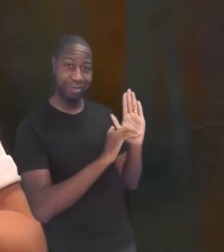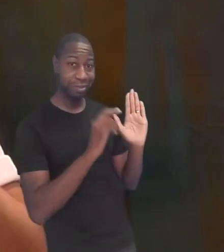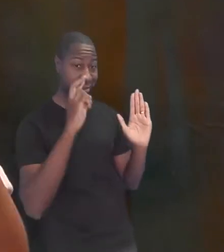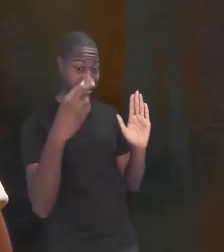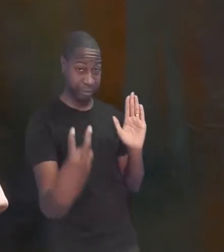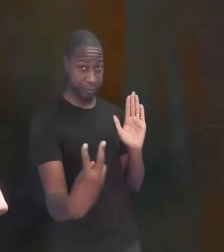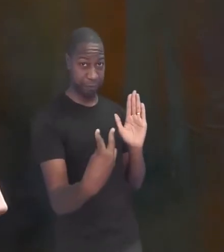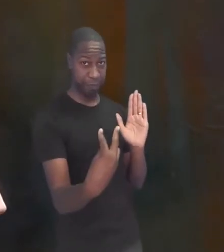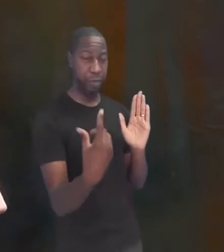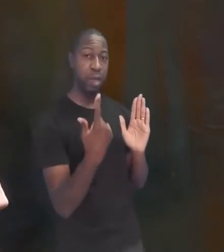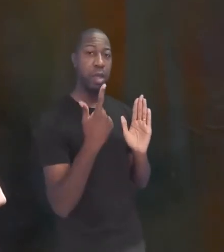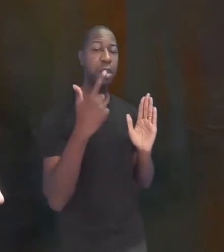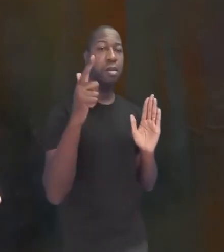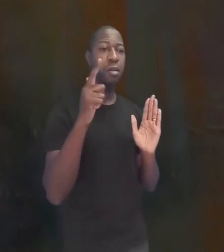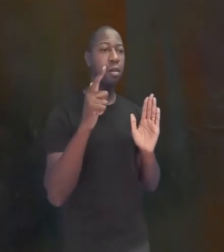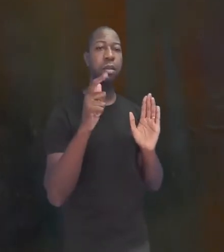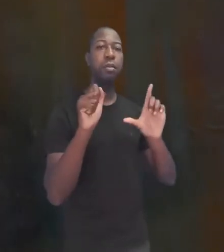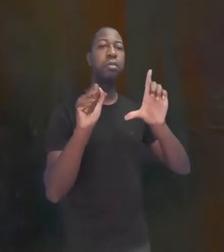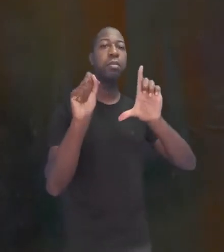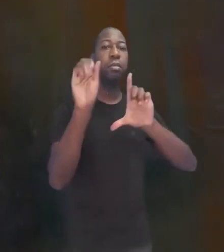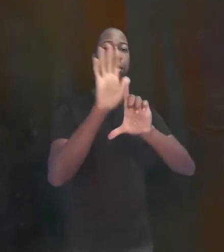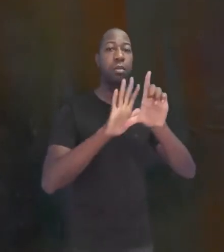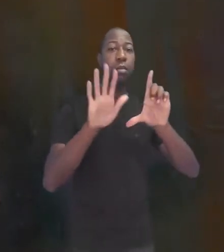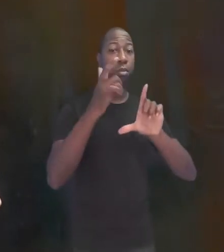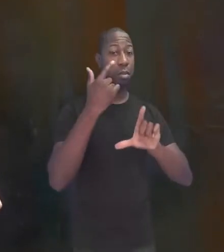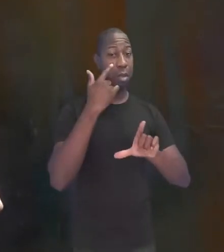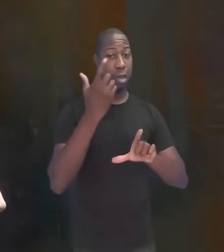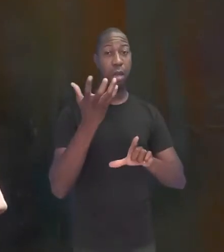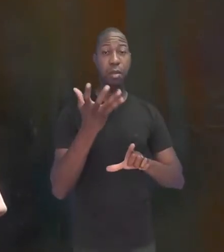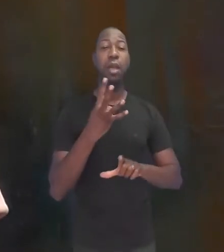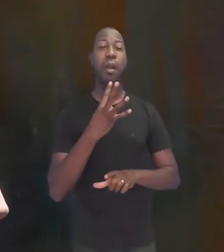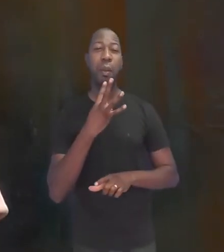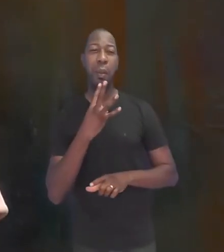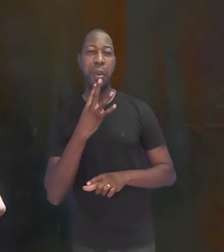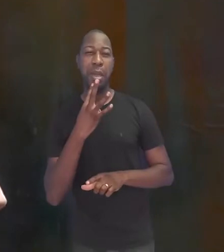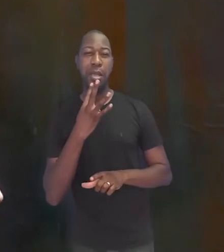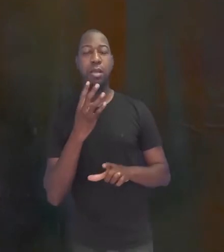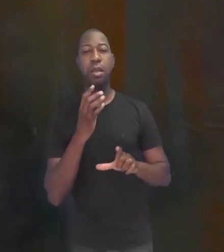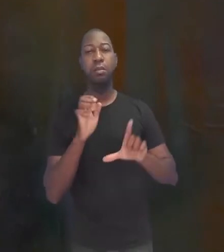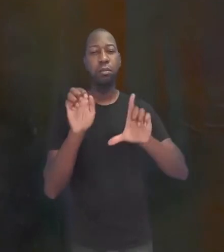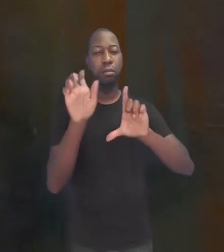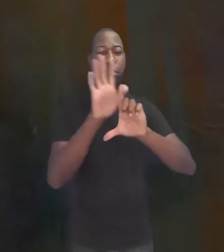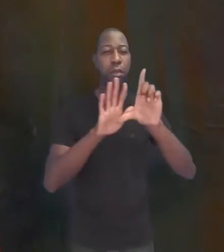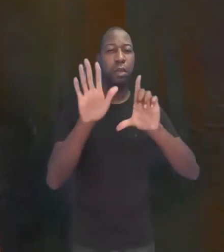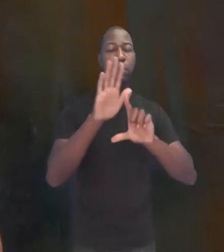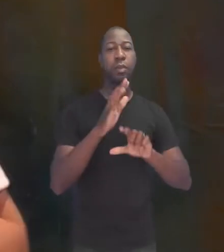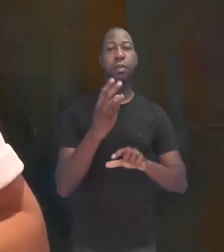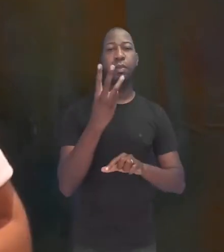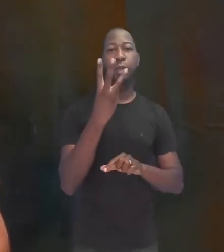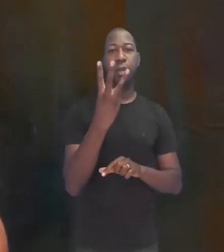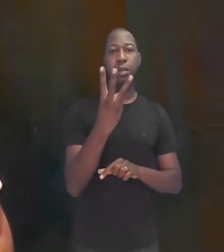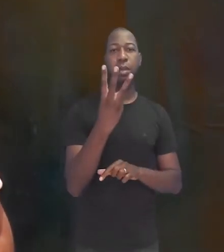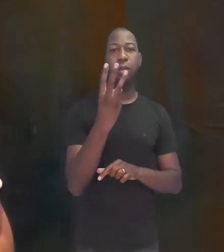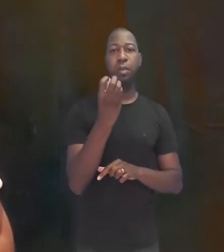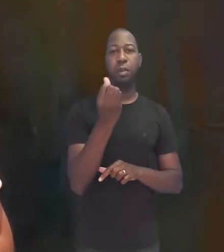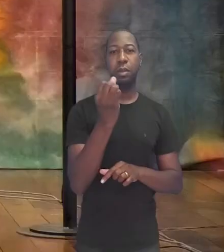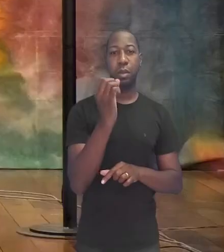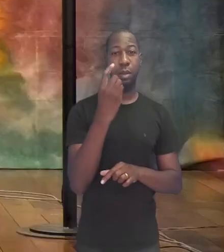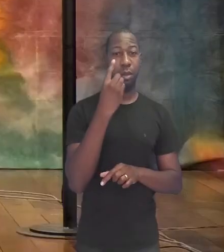assistindo a gente em outras plataformas e quiser conhecer a plataforma 360 da FLIR, o QR Code está aqui em